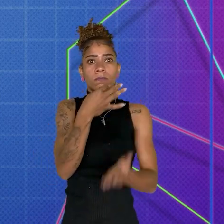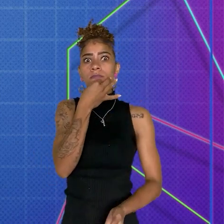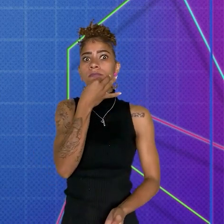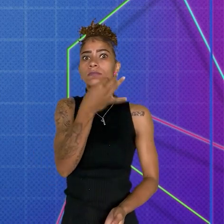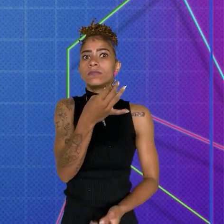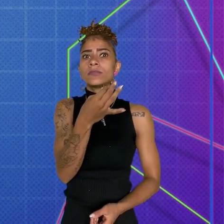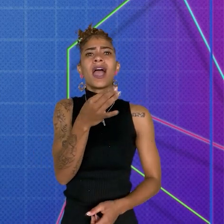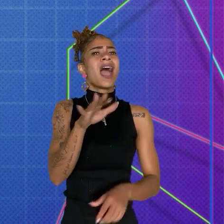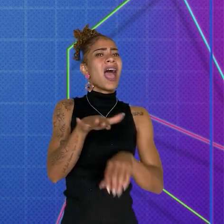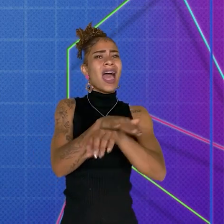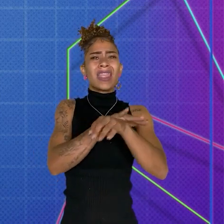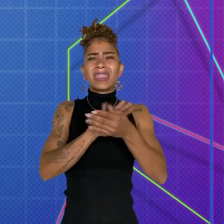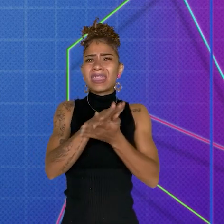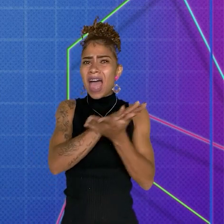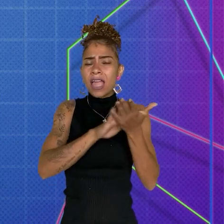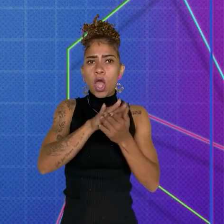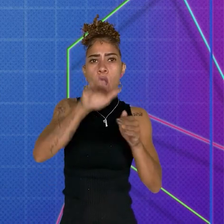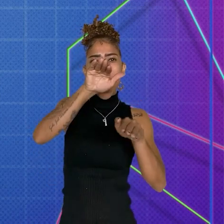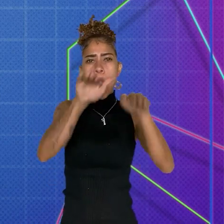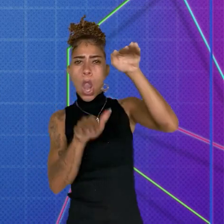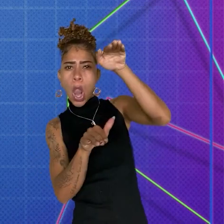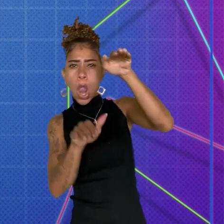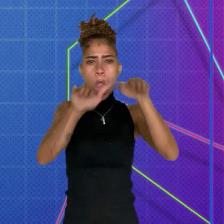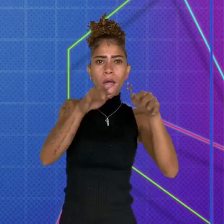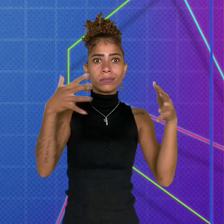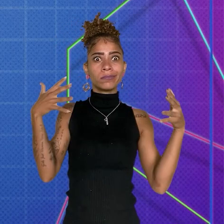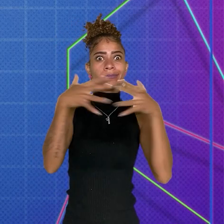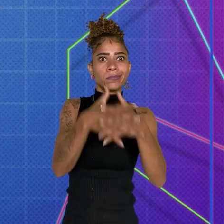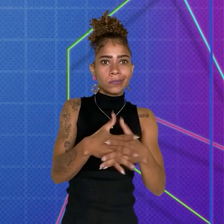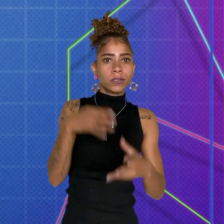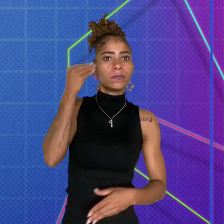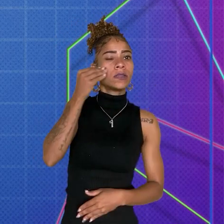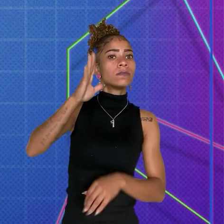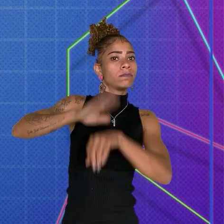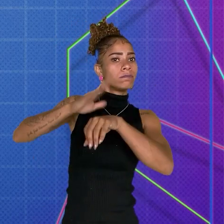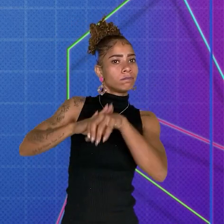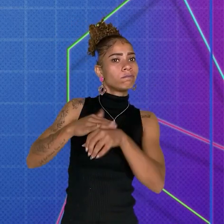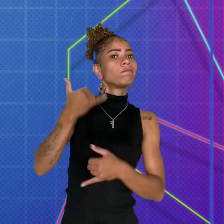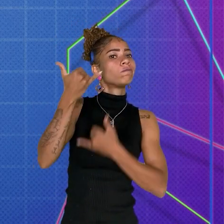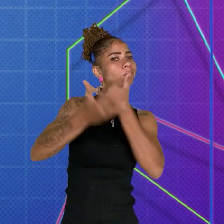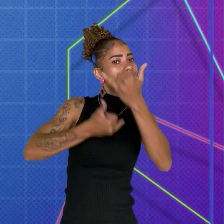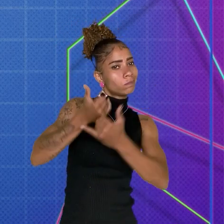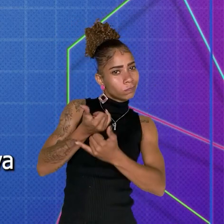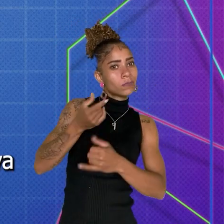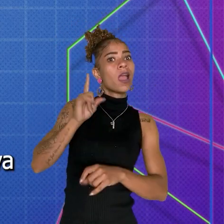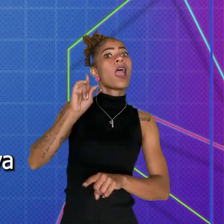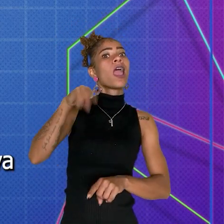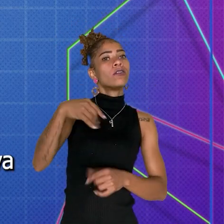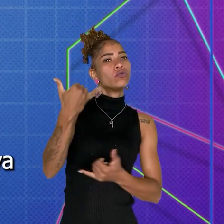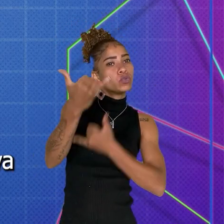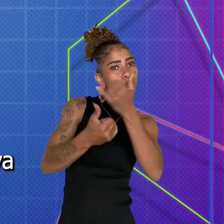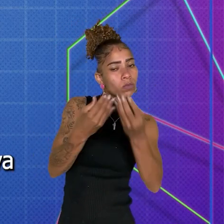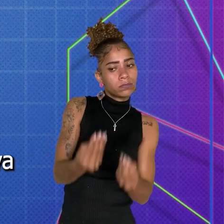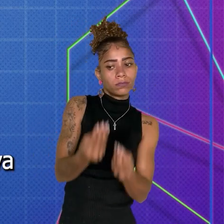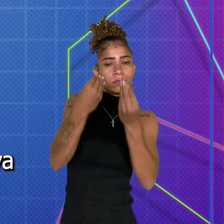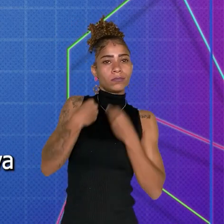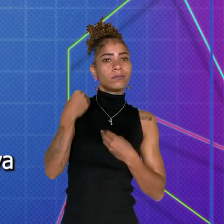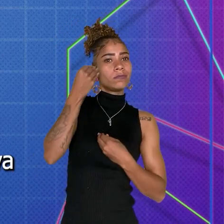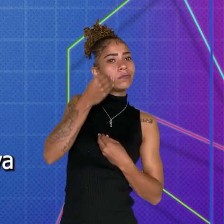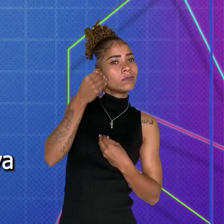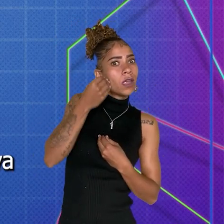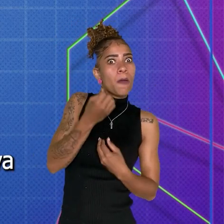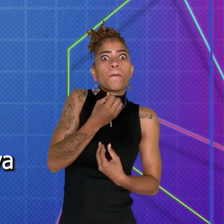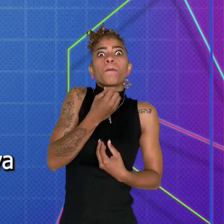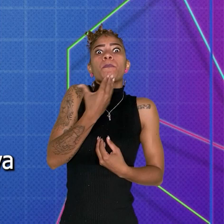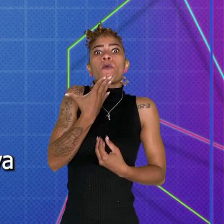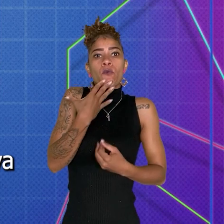sonoros, garantindo que nenhum som sobressaia demais e atrapalhe a experiência do jogador. Dessa forma, o jogo poderá oferecer uma